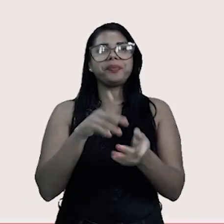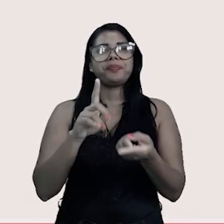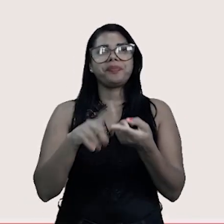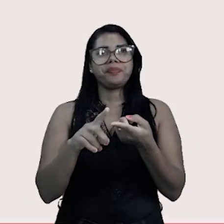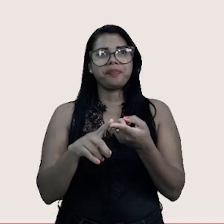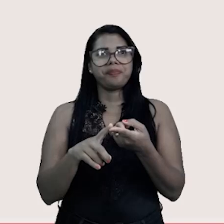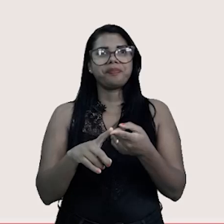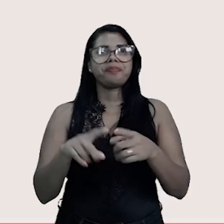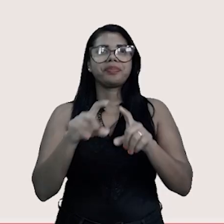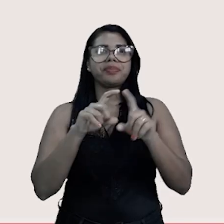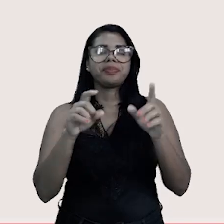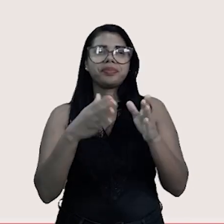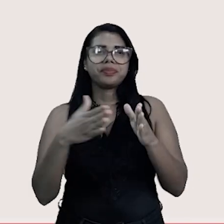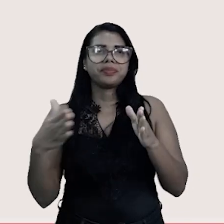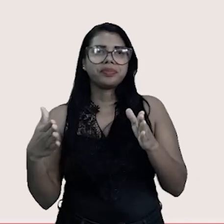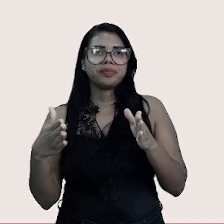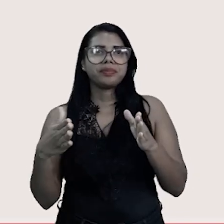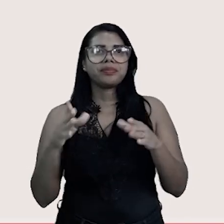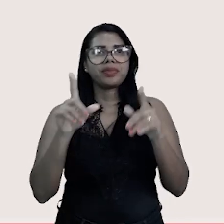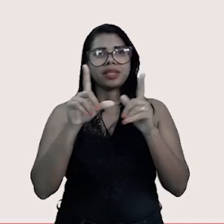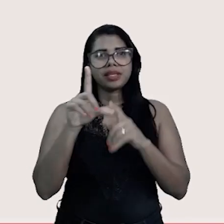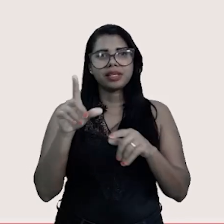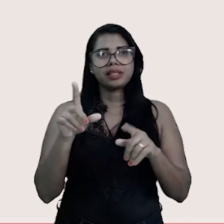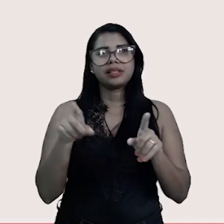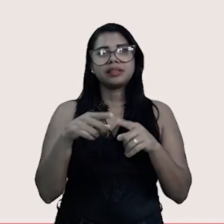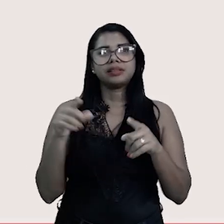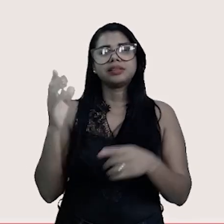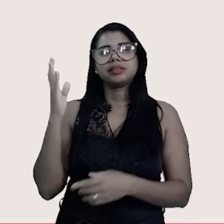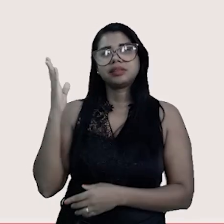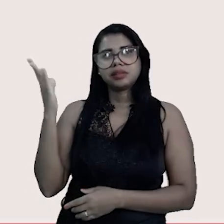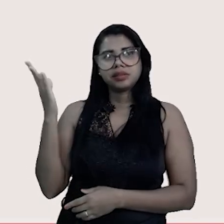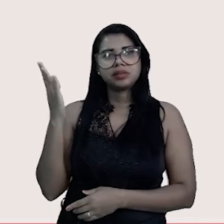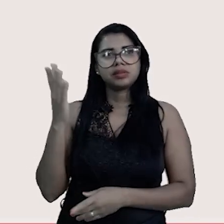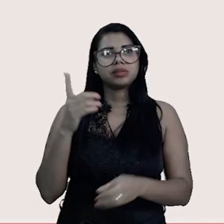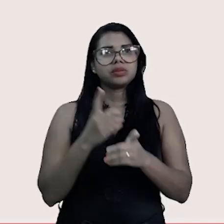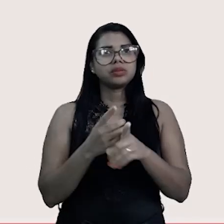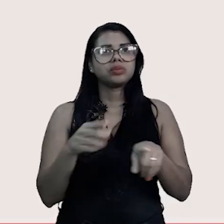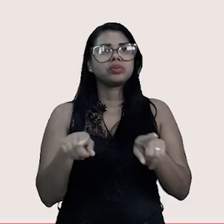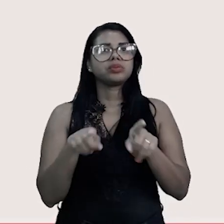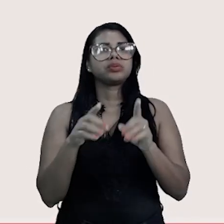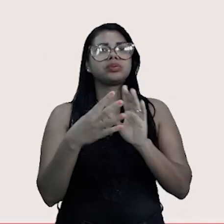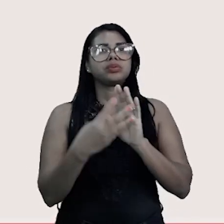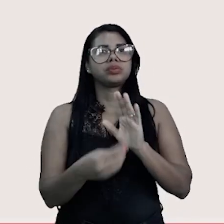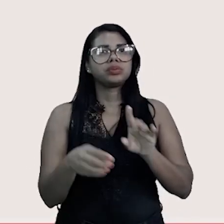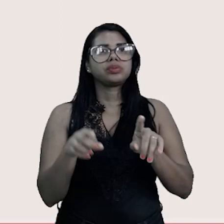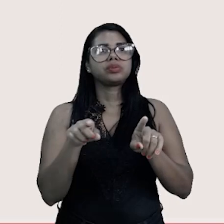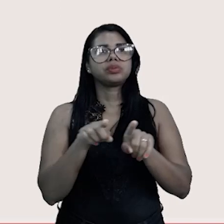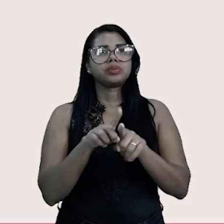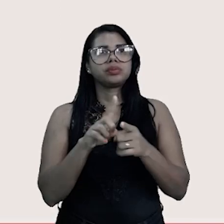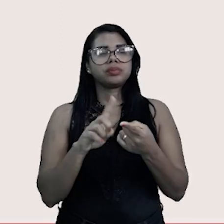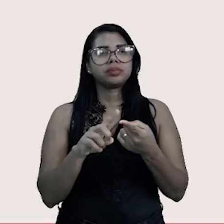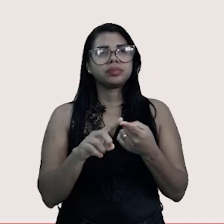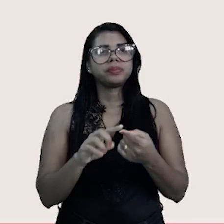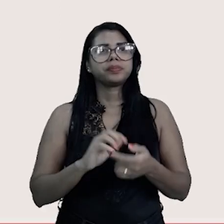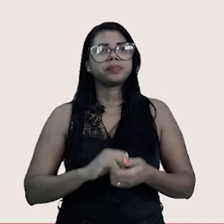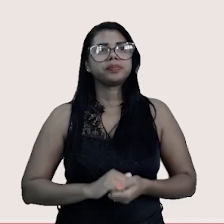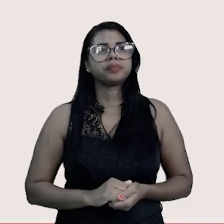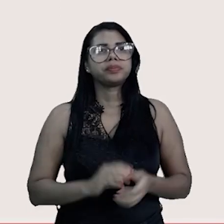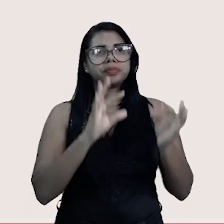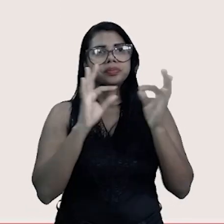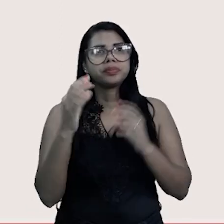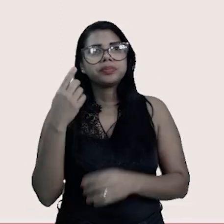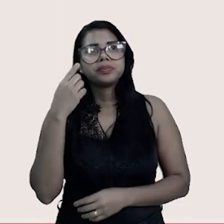Por exemplo, letras de música, você pode encontrar essa repetição de conectivos. Então observa aqui a repetição da conjunção i,